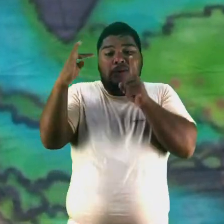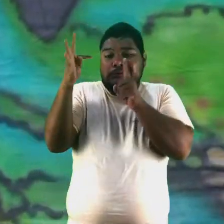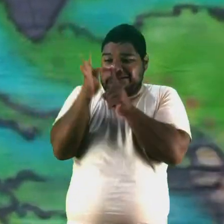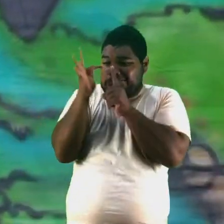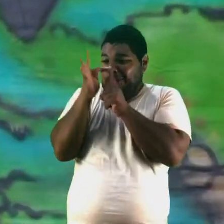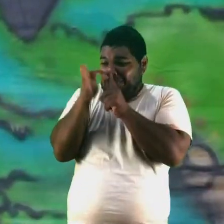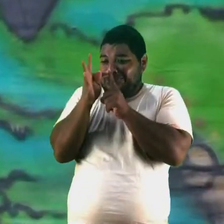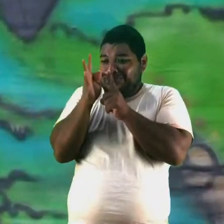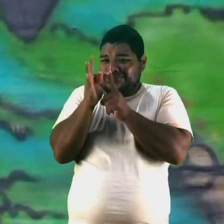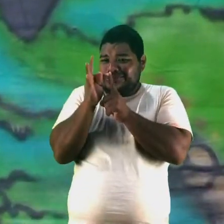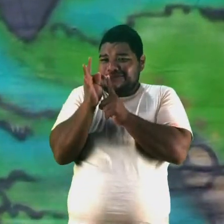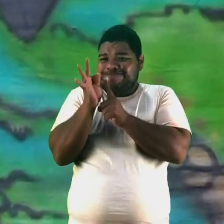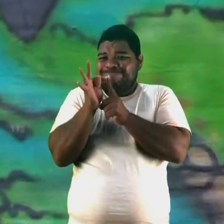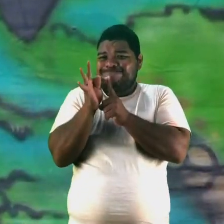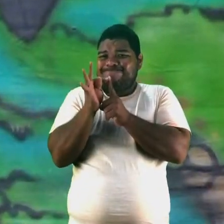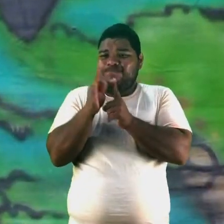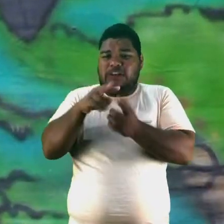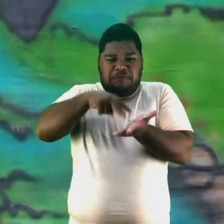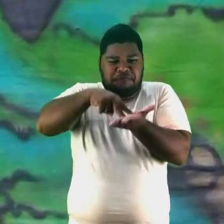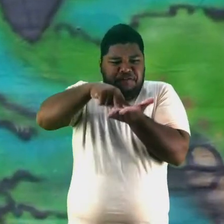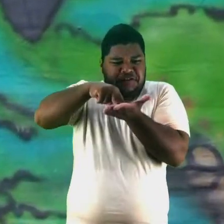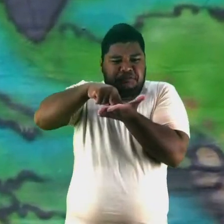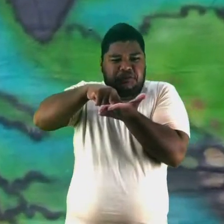permaneça naquilo que você aprendeu.